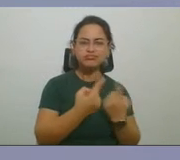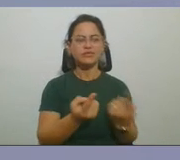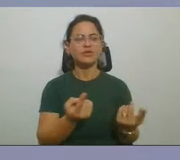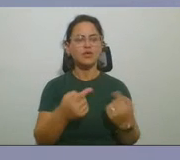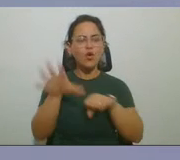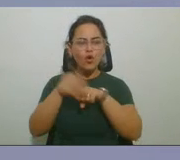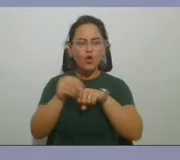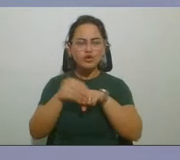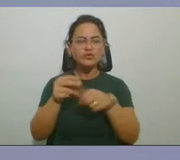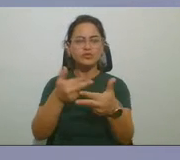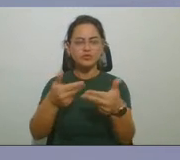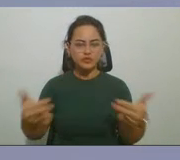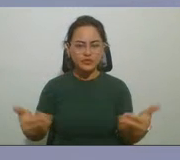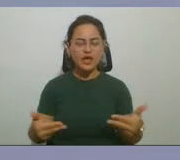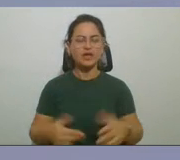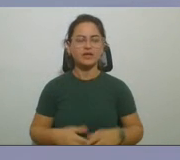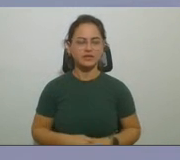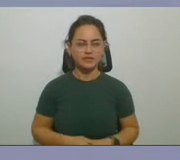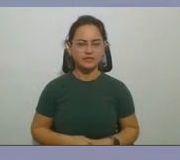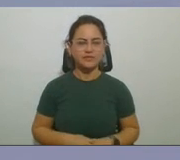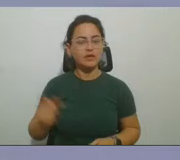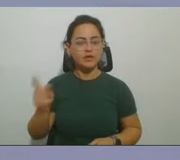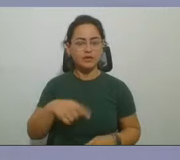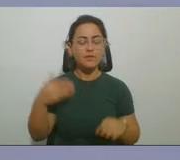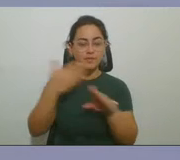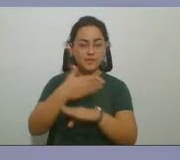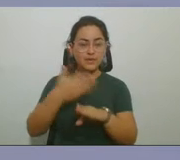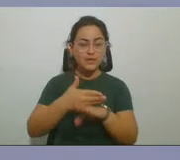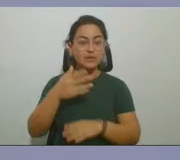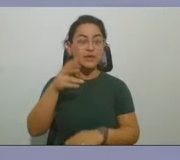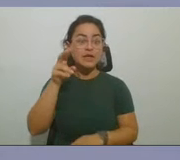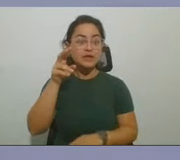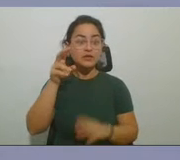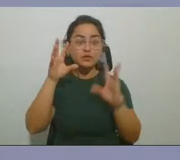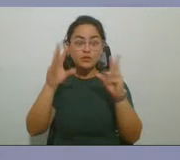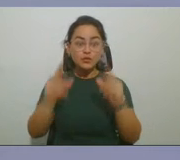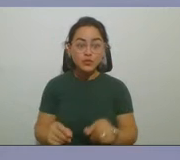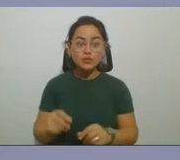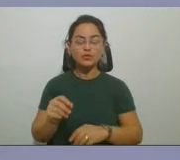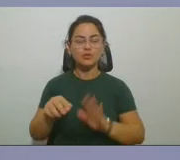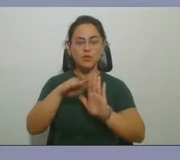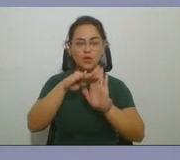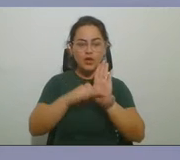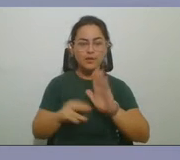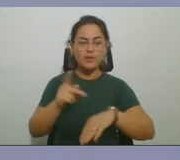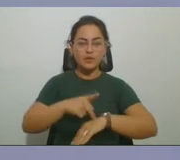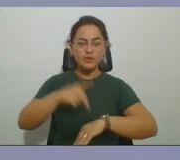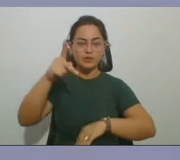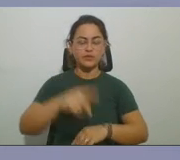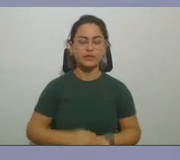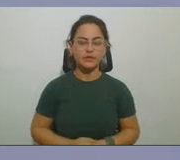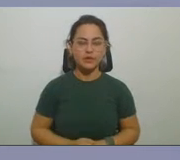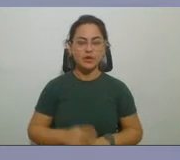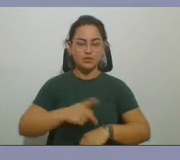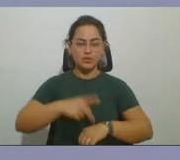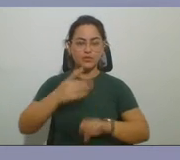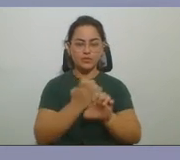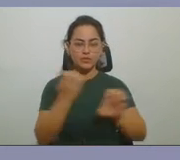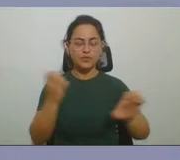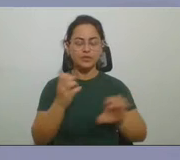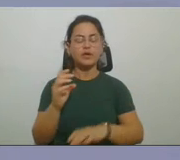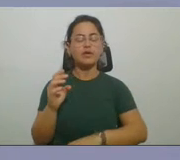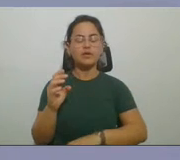expressas aqui pela participação de 5 dos nossos programas de pós-graduação. Programa de pós-graduação em Engenharias e